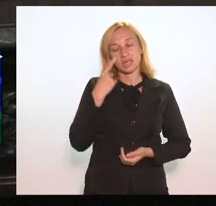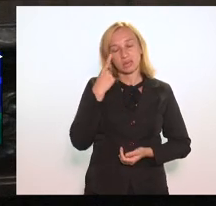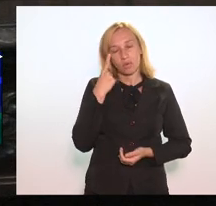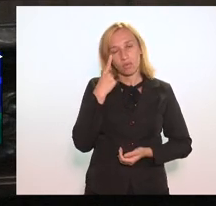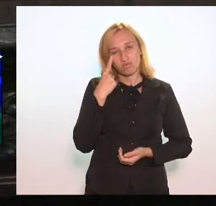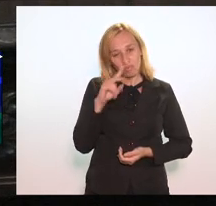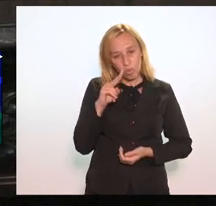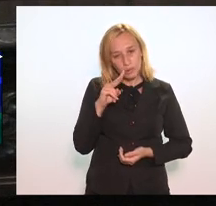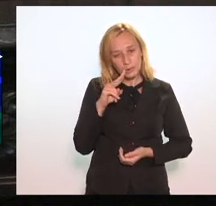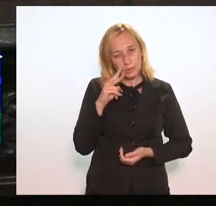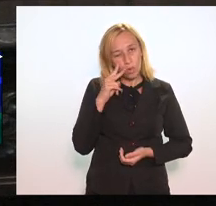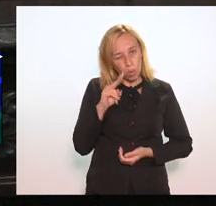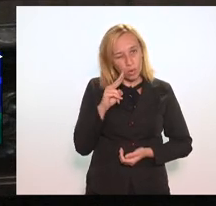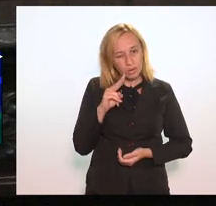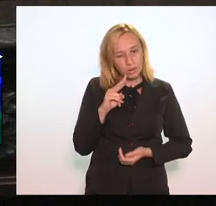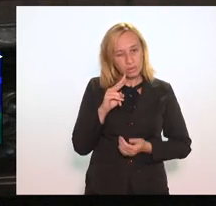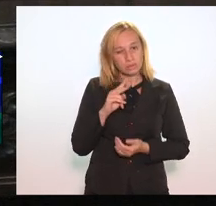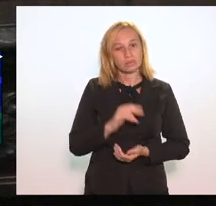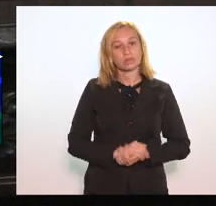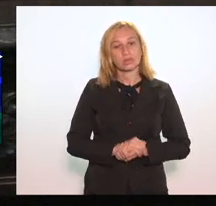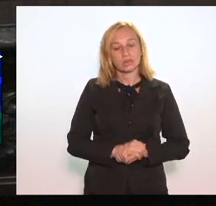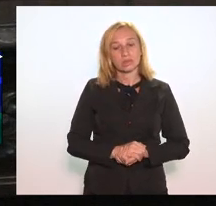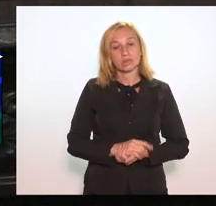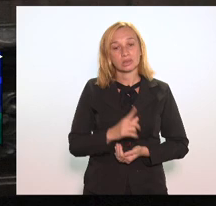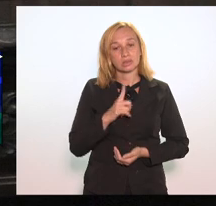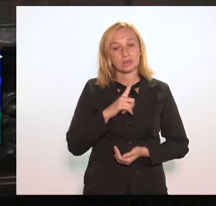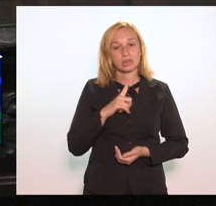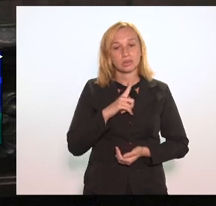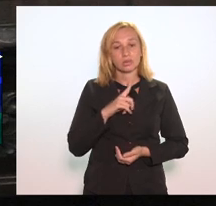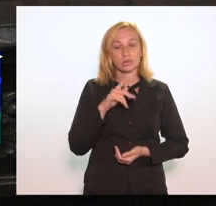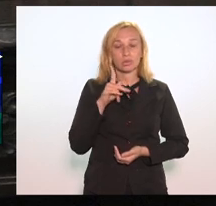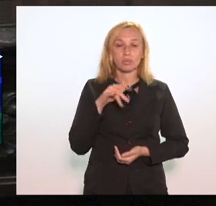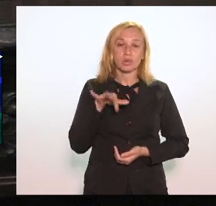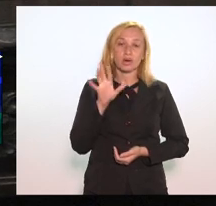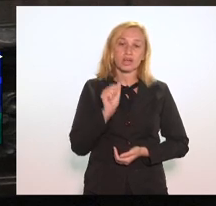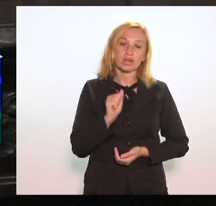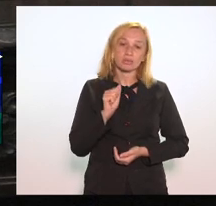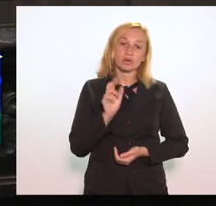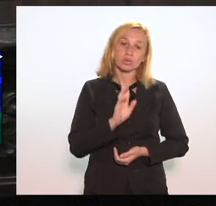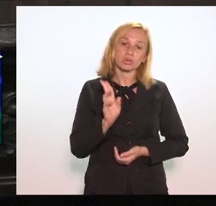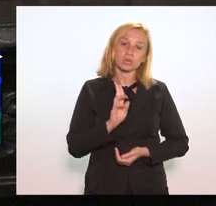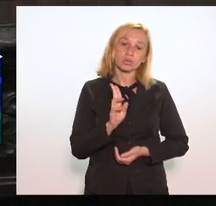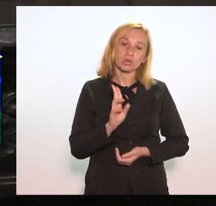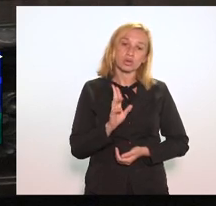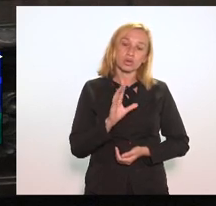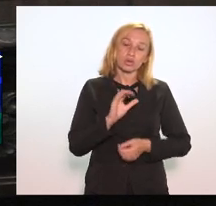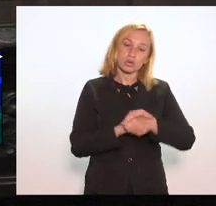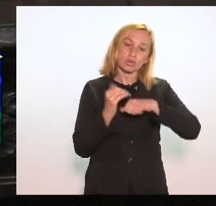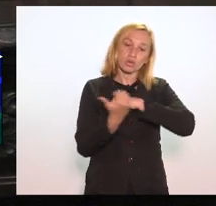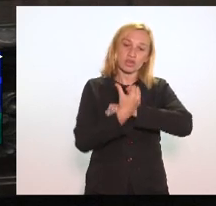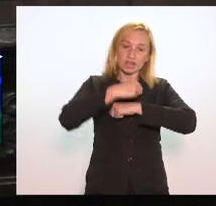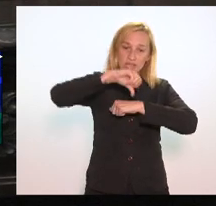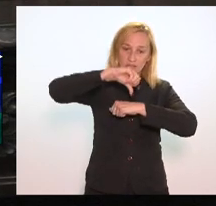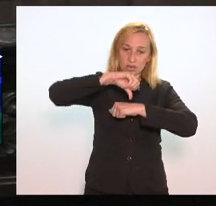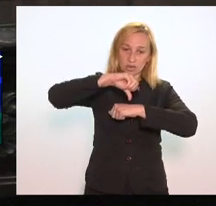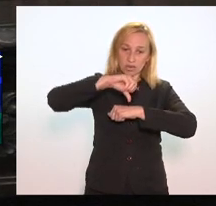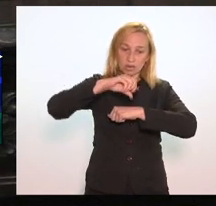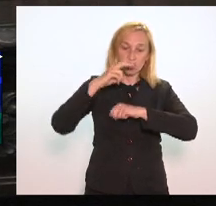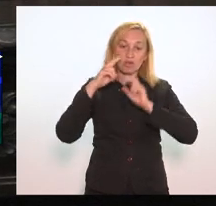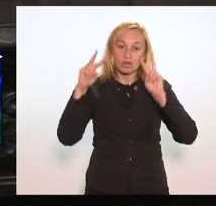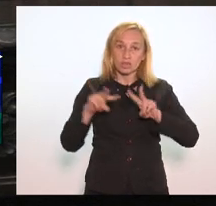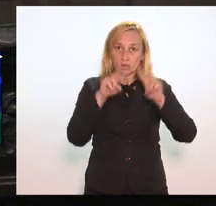olhe olhe muito tem o programa chamado o covid-19